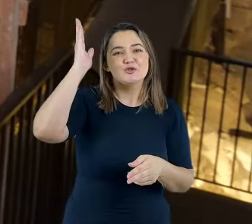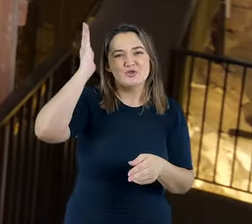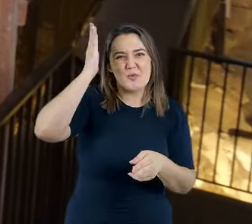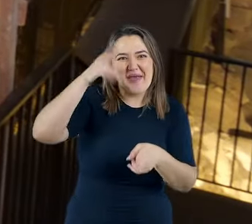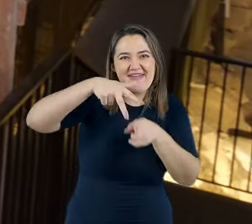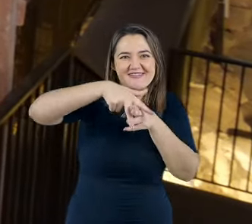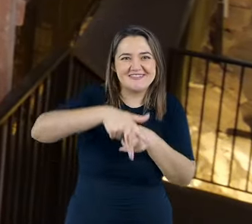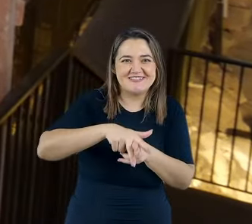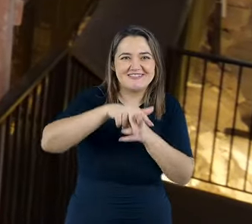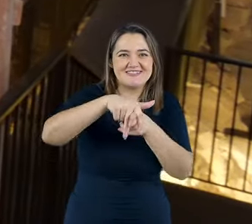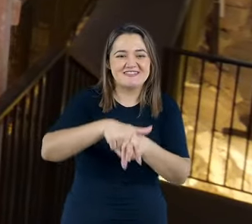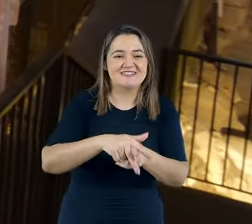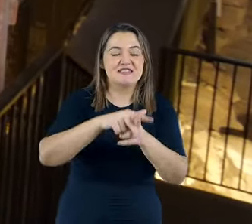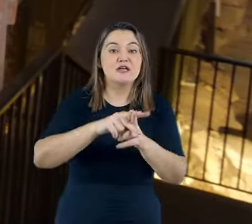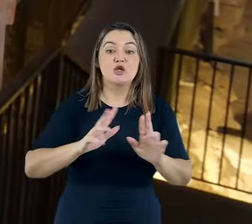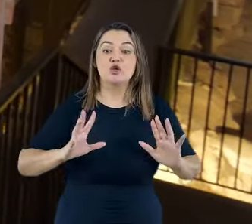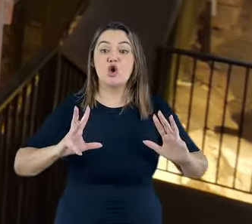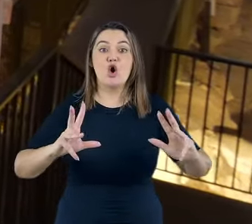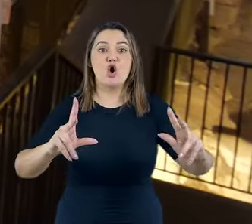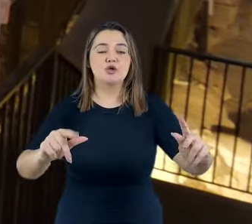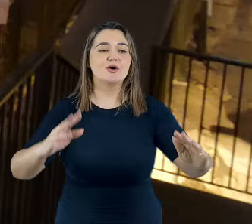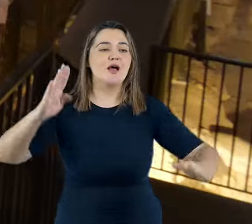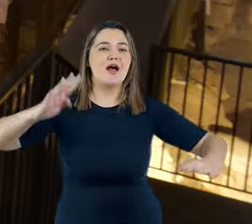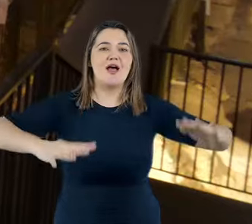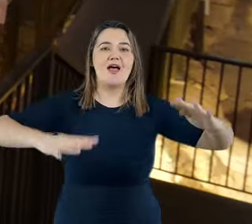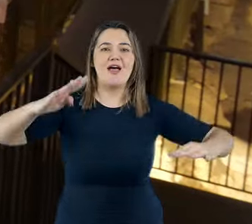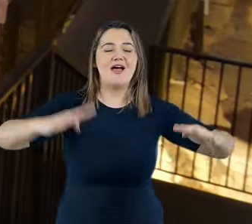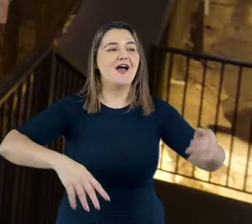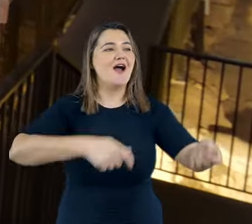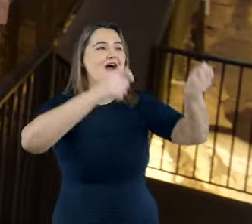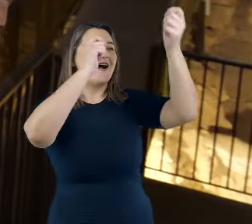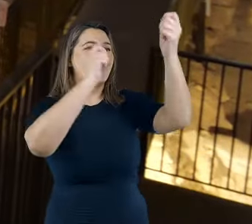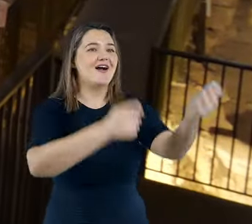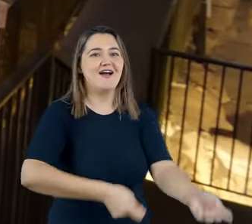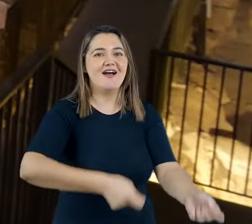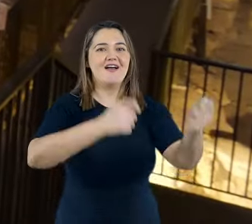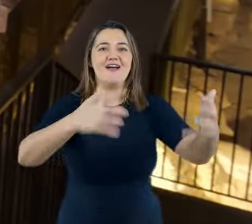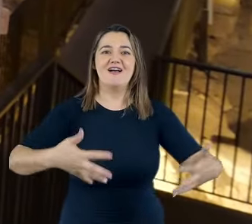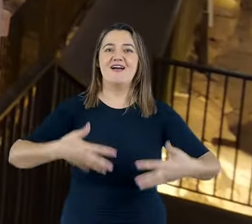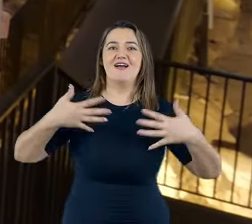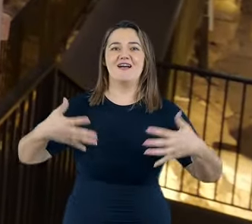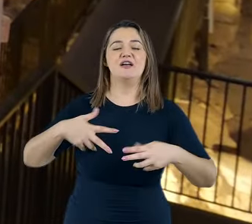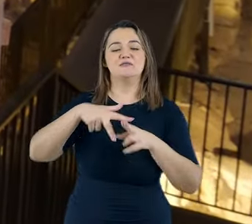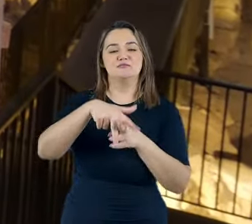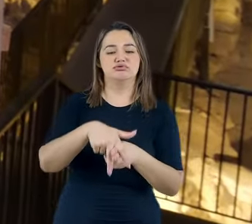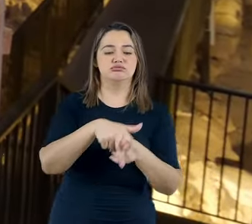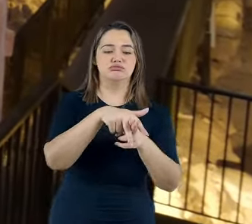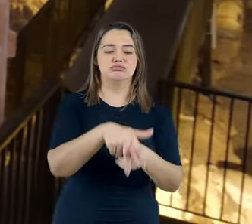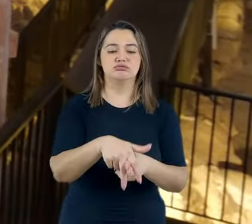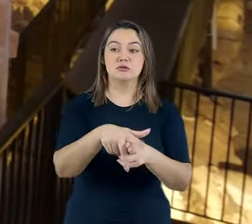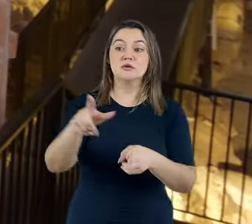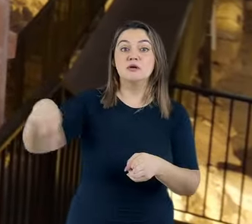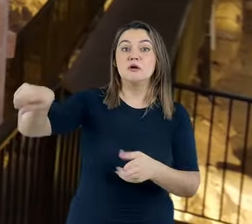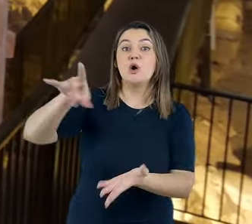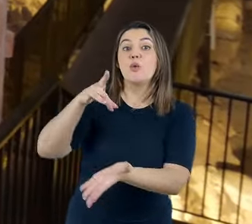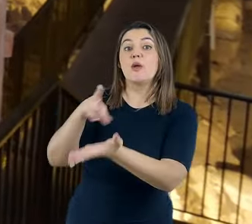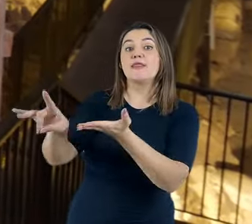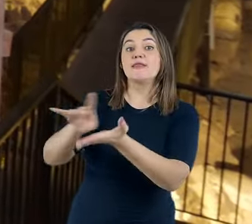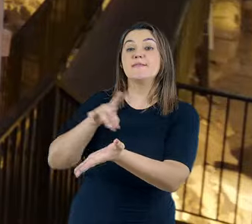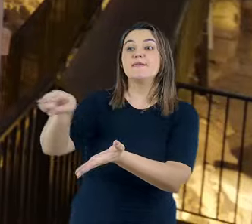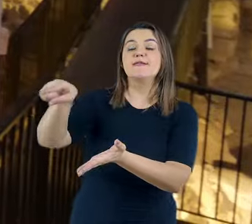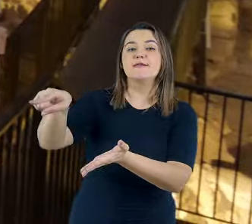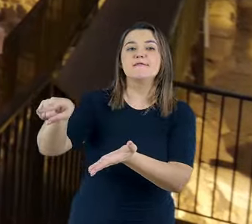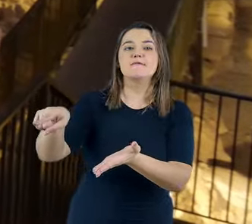jumentinho, aclamado como rei, isto atiça a fúria dos oponentes de Jesus. Eles então conclamam